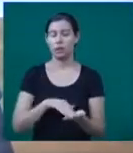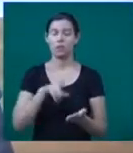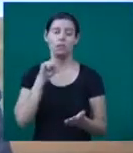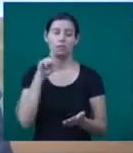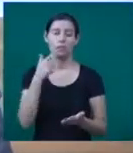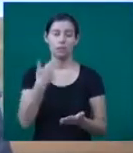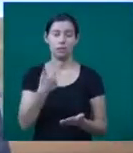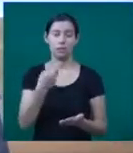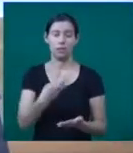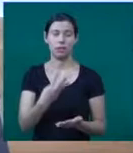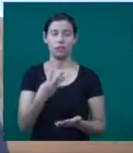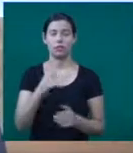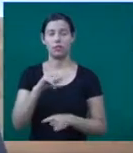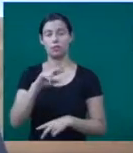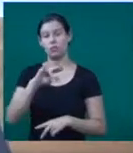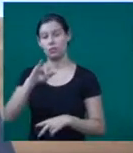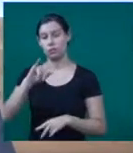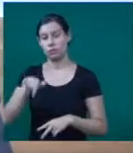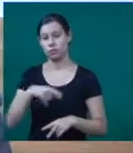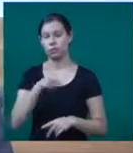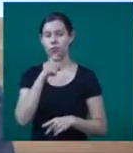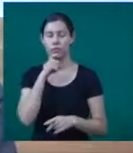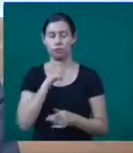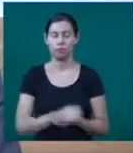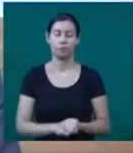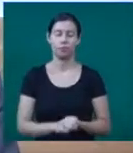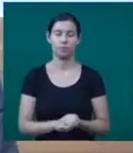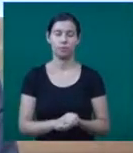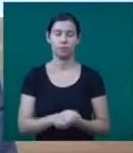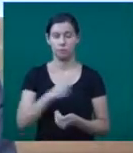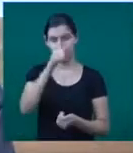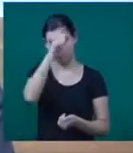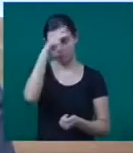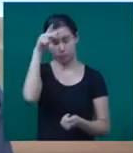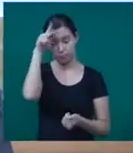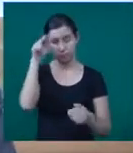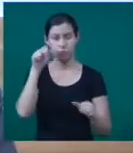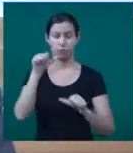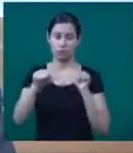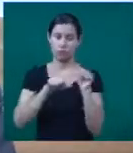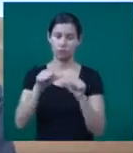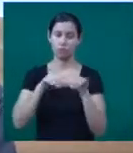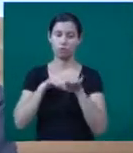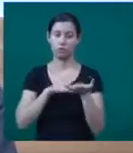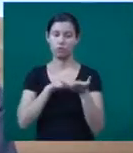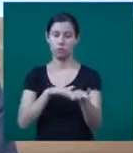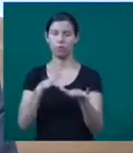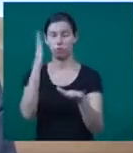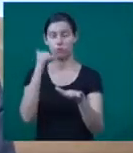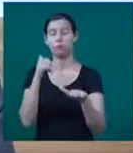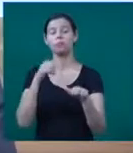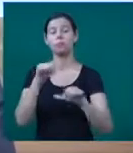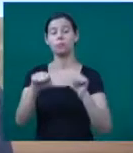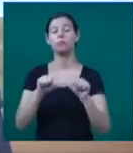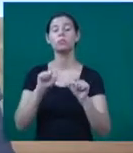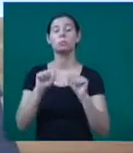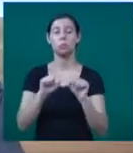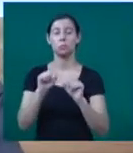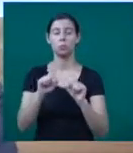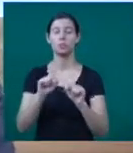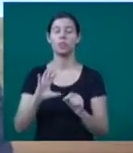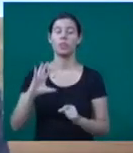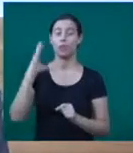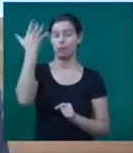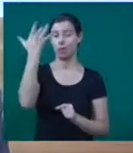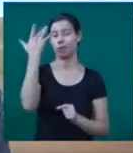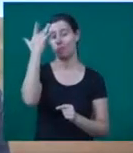intervalo, a Prefeitura vai tomar medidas de reestruturação do trânsito de Uberlândia. Saiba sobre as mudanças que serão implementadas. Tem ainda a previsão do